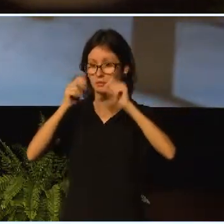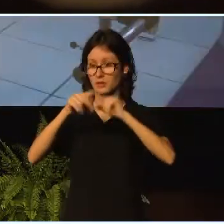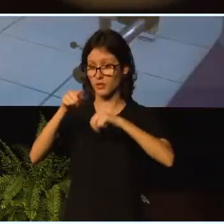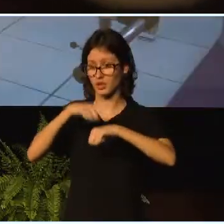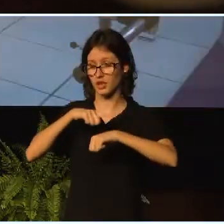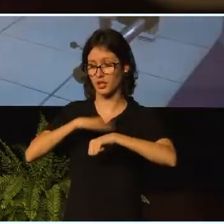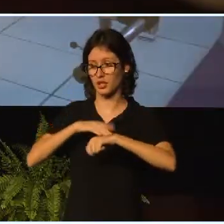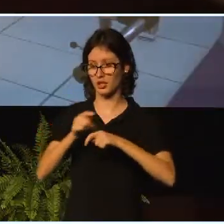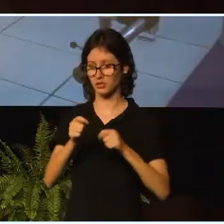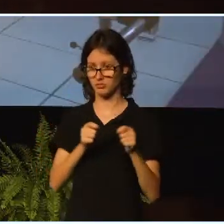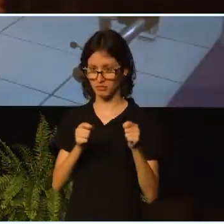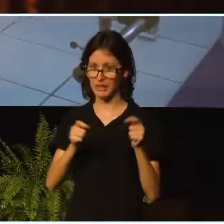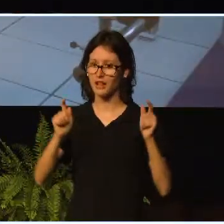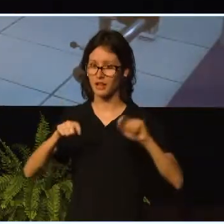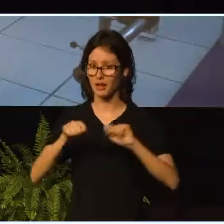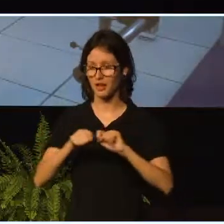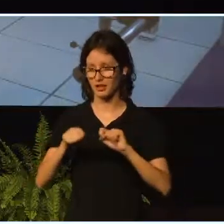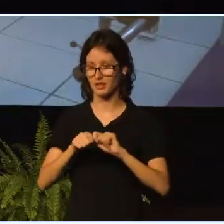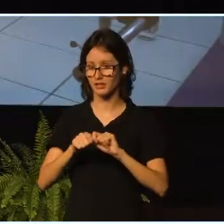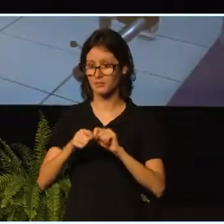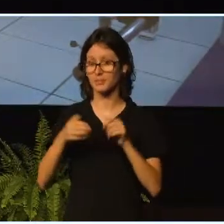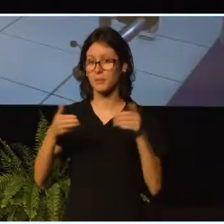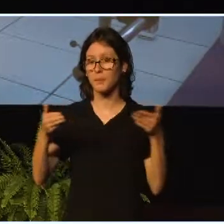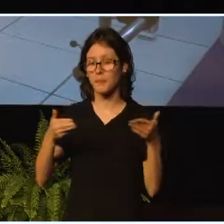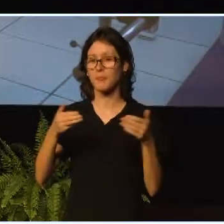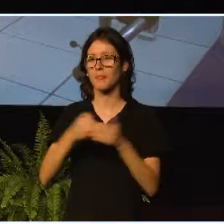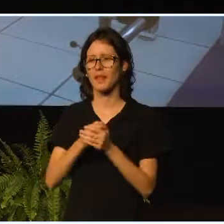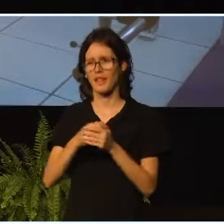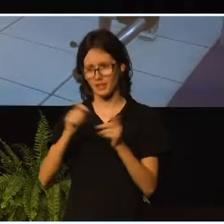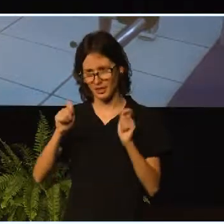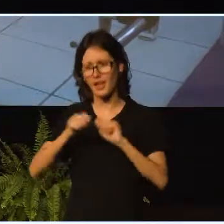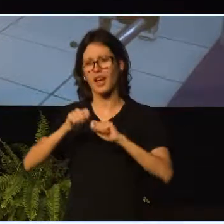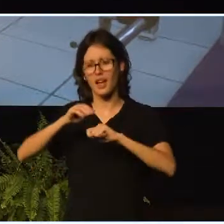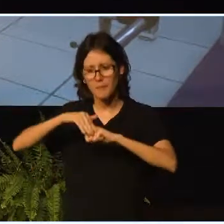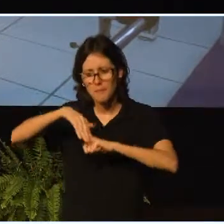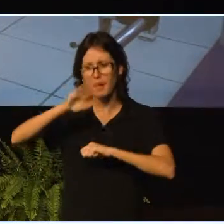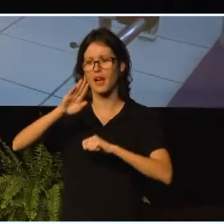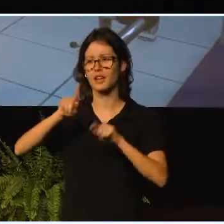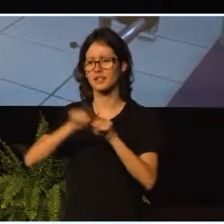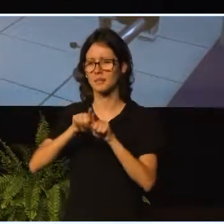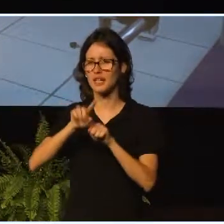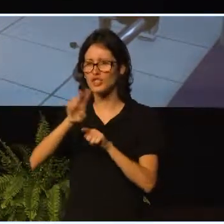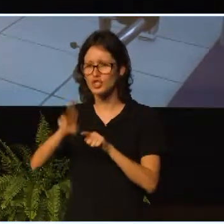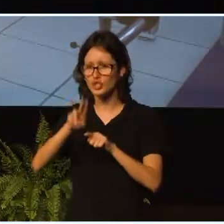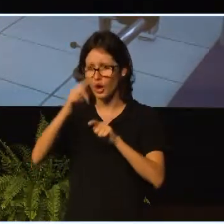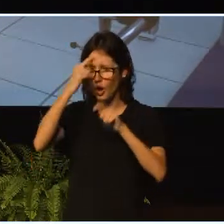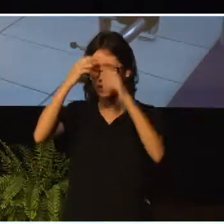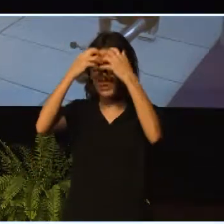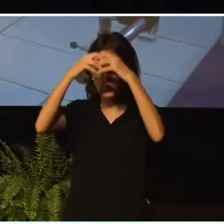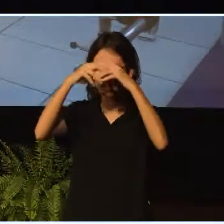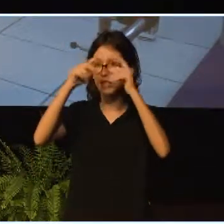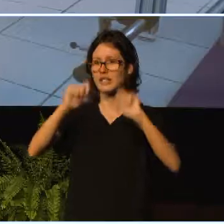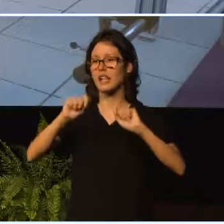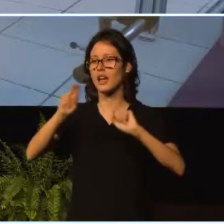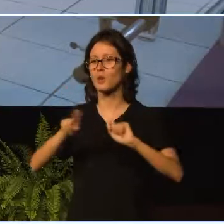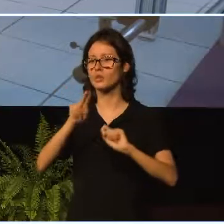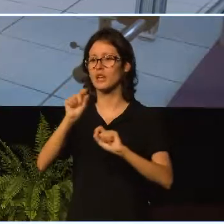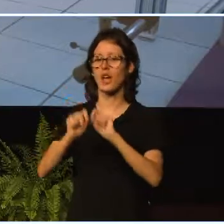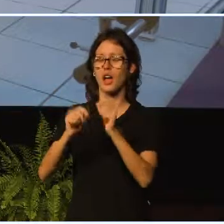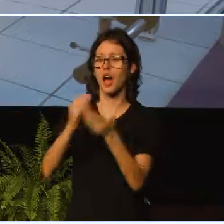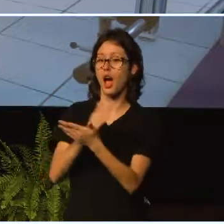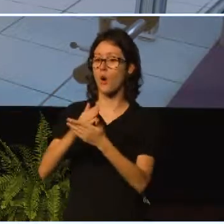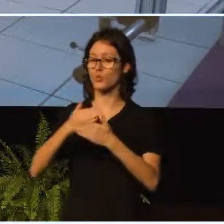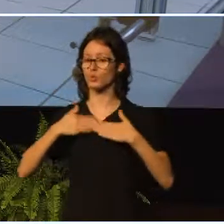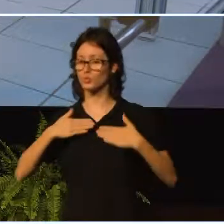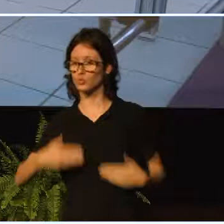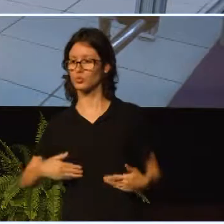Você pode fazer isso. Agora, pode fazer um pouco mais. Ao invés de usar só o seu cérebro, você pode usar partes do seu